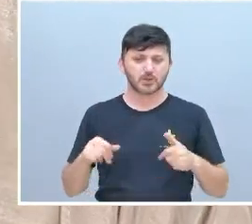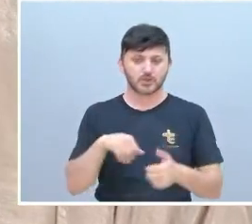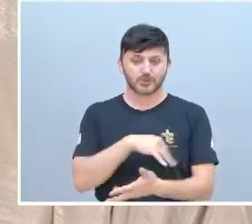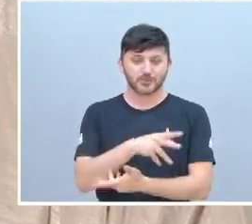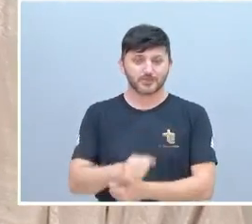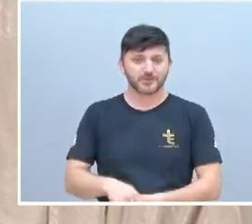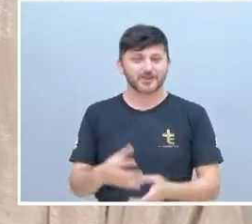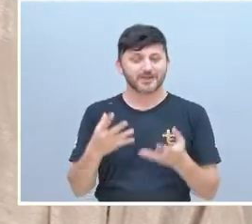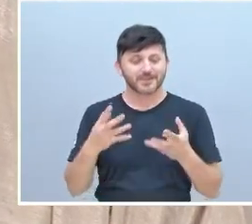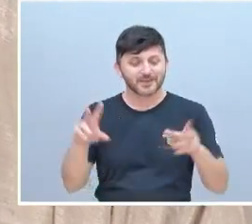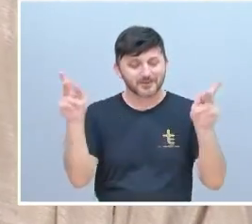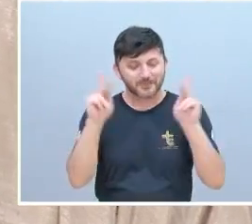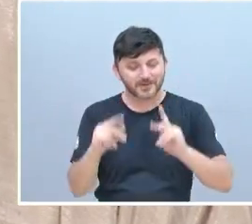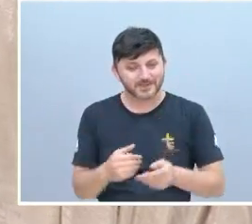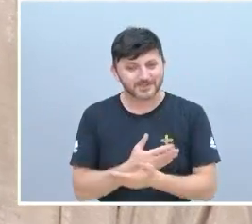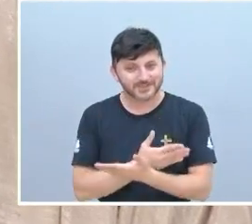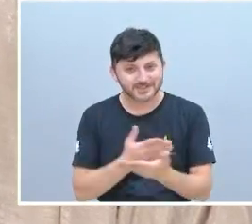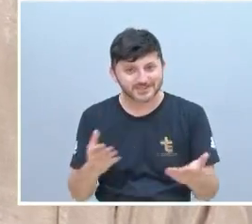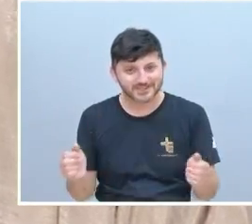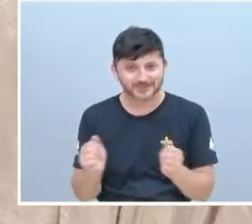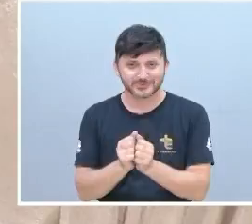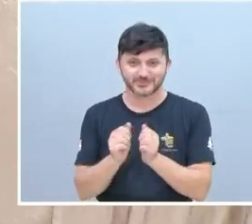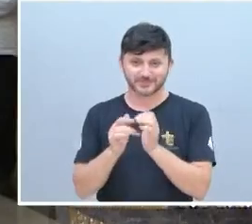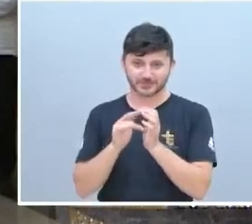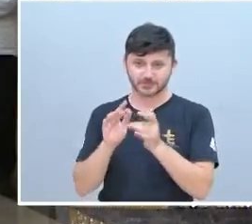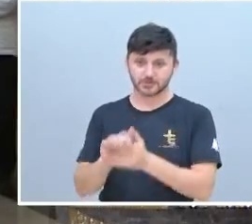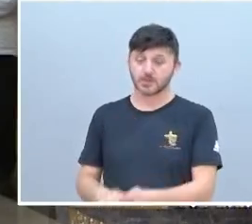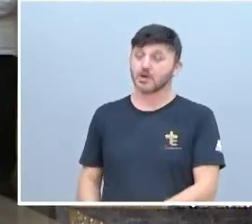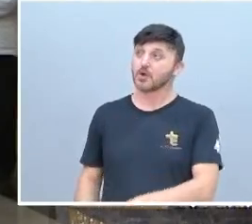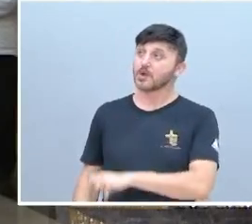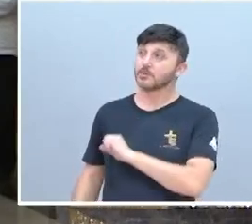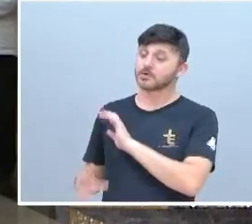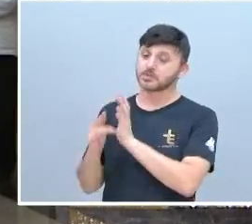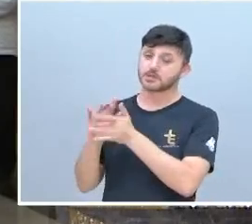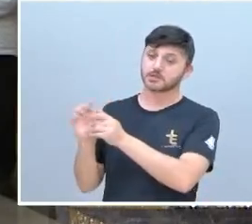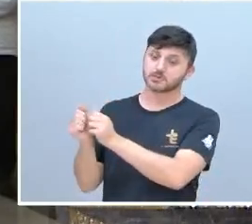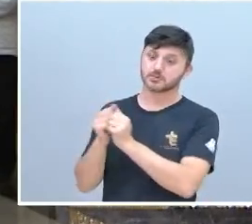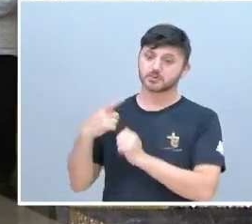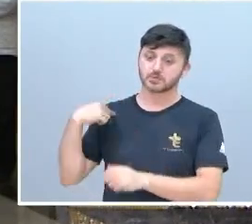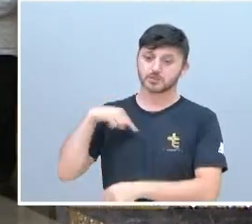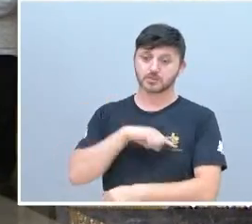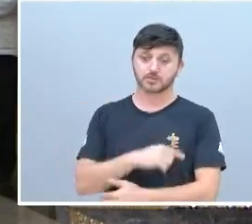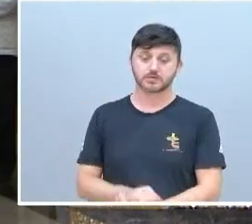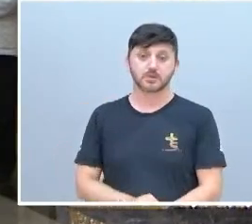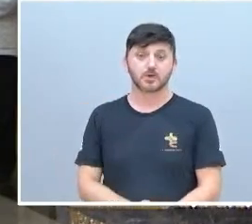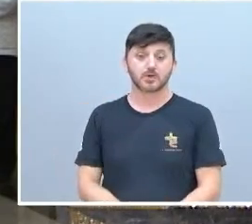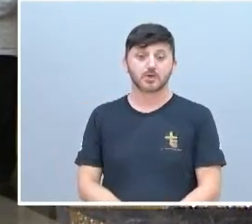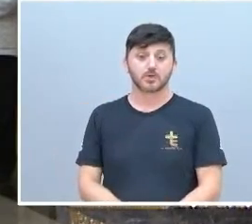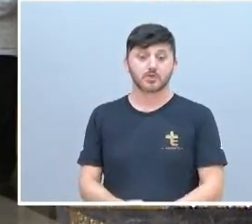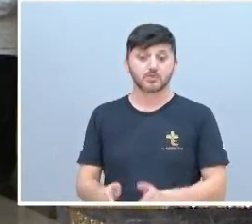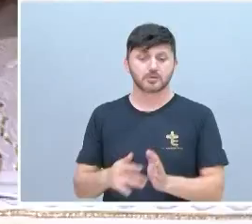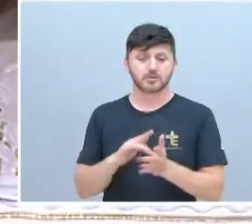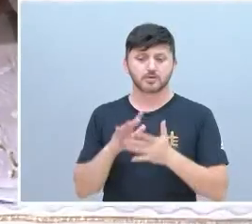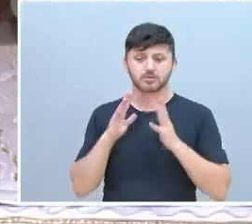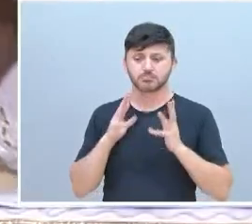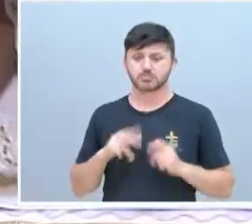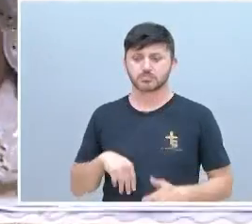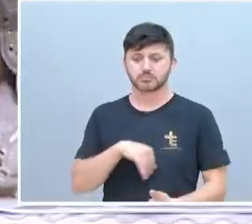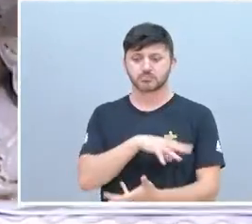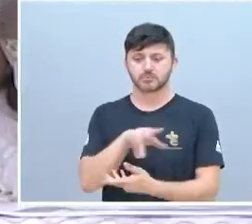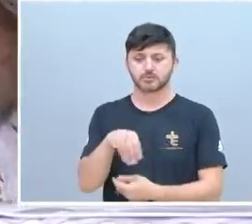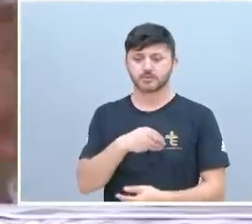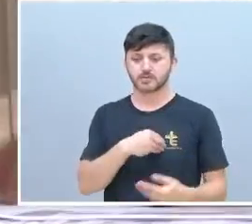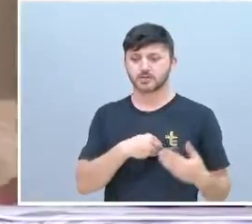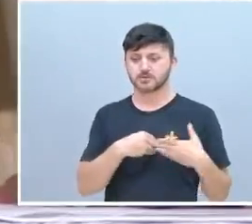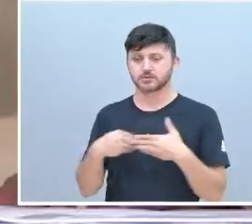a paz de Jesus esteja com todos vocês. O amor de Cristo nos uniu. Cordeiro de Deus, que tirais